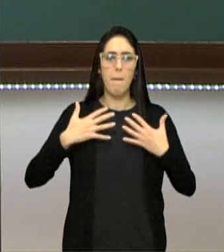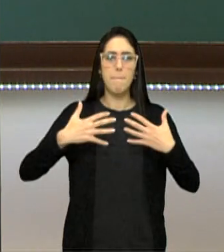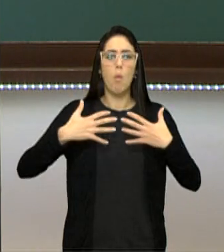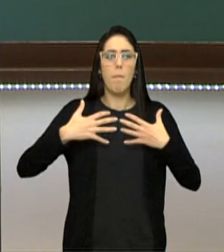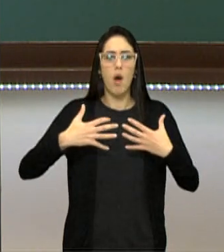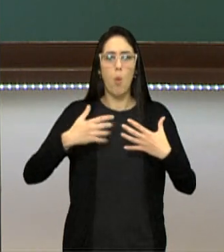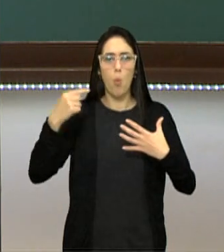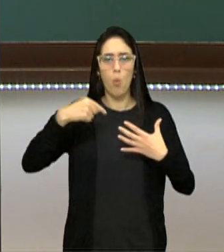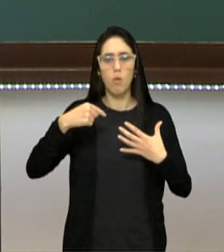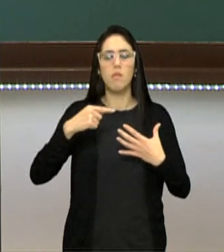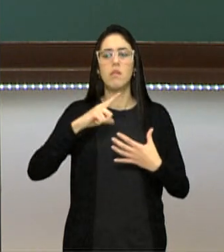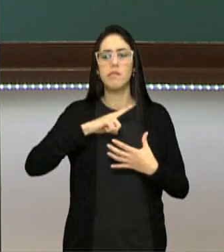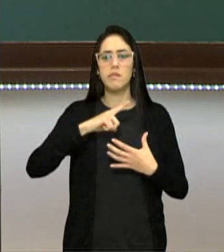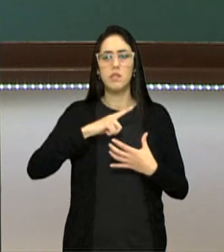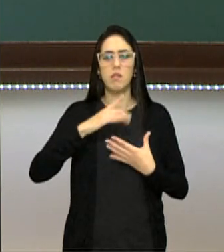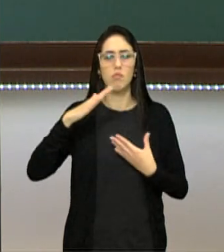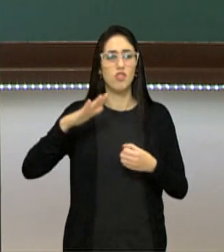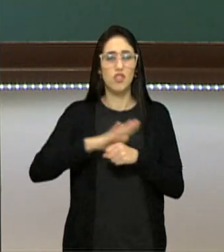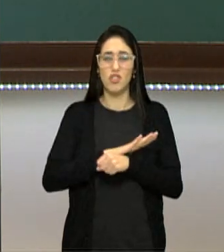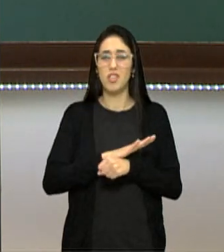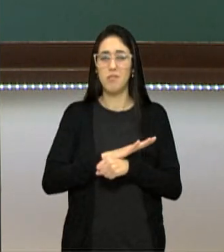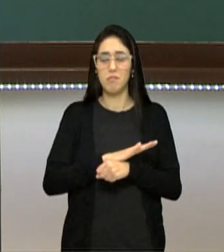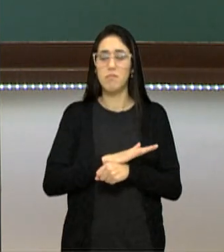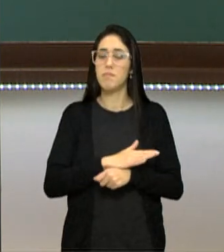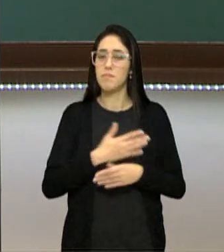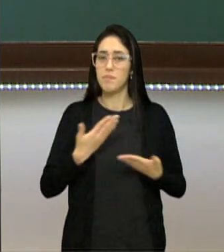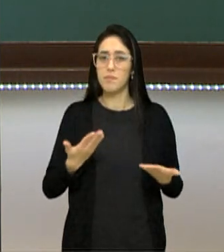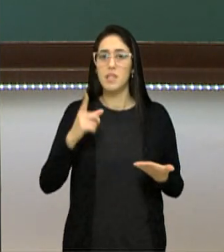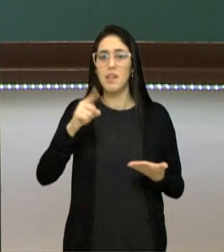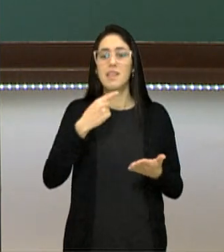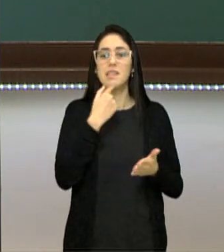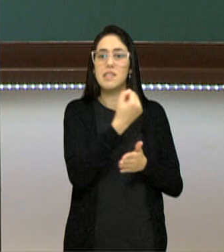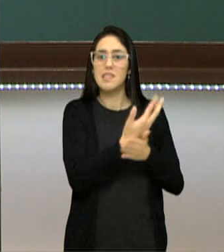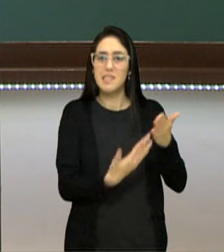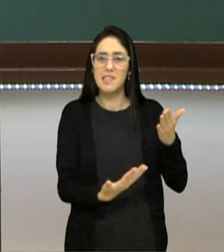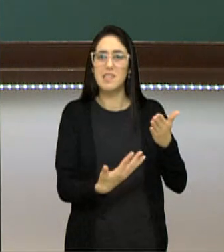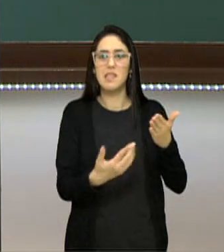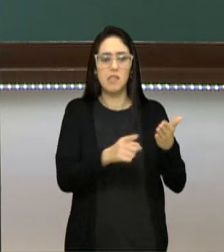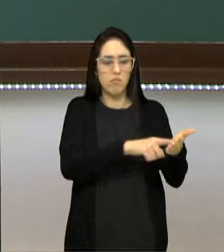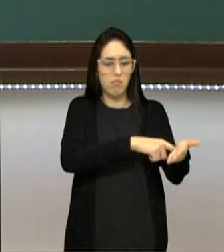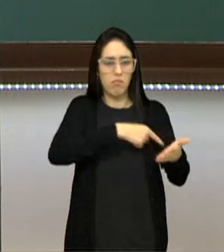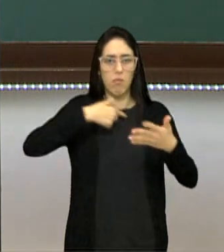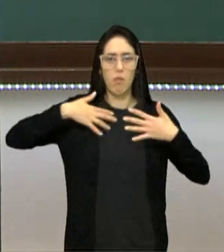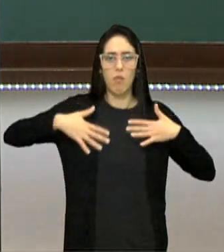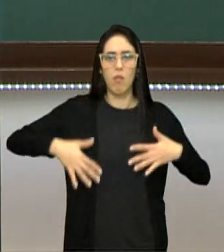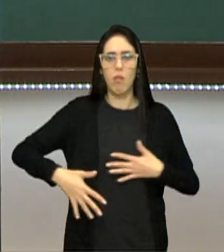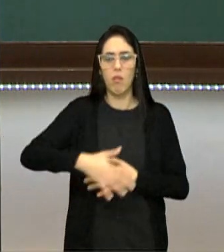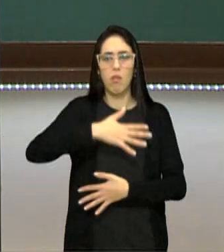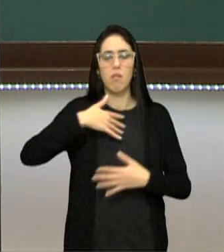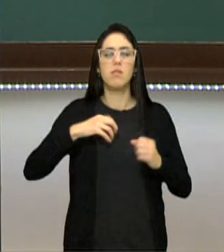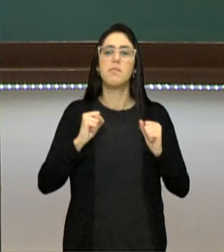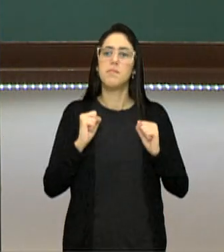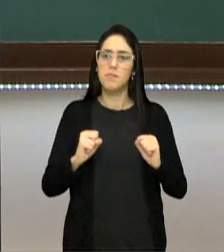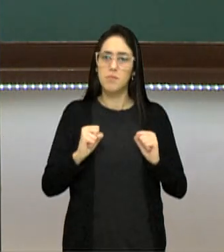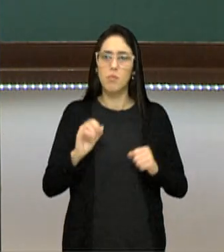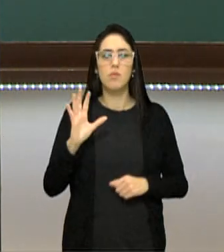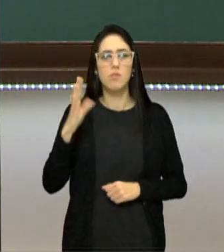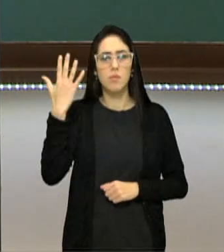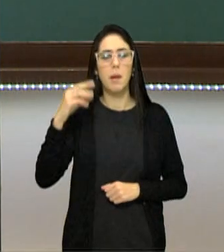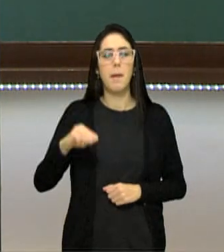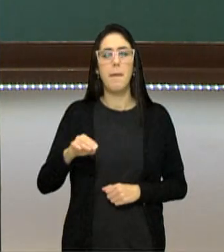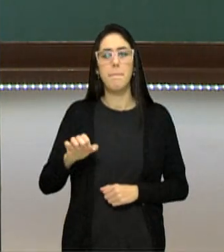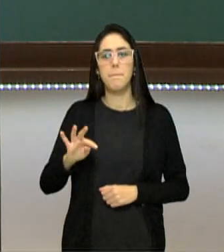que o excesso, né, desse processo e atingindo a corrente sanguínea e se espalhando, ele pode gerar, daí no caso, a chamada